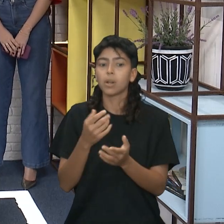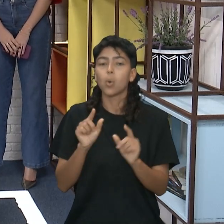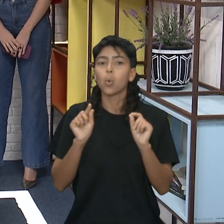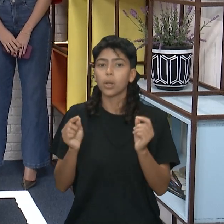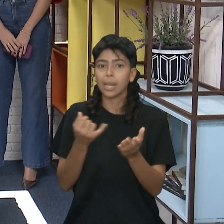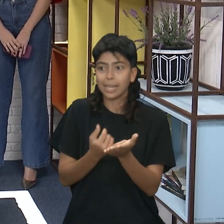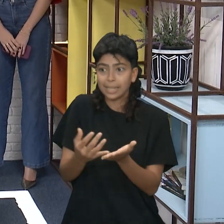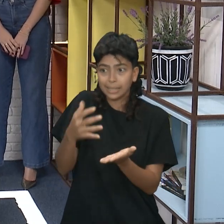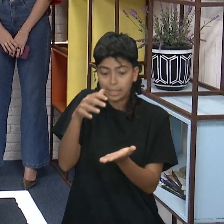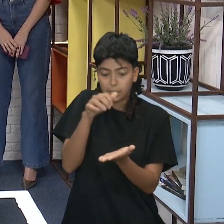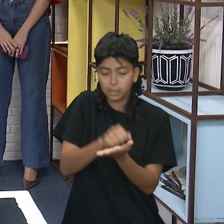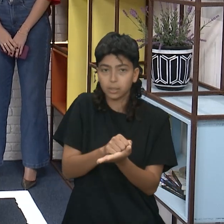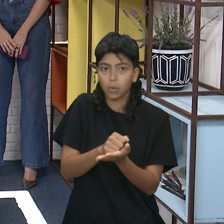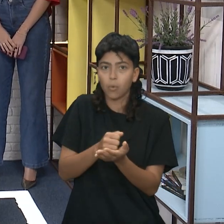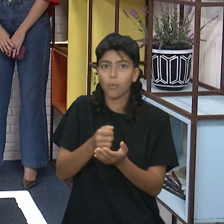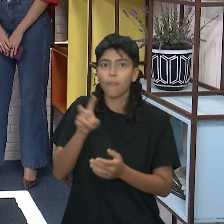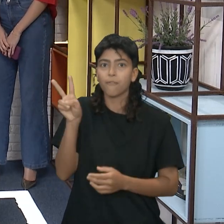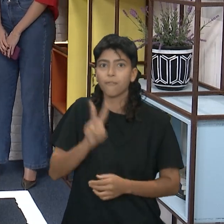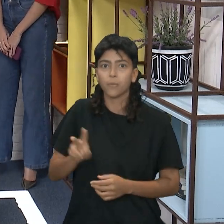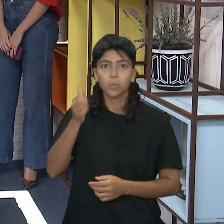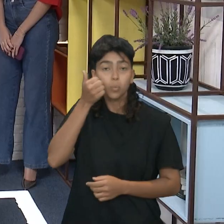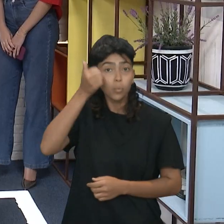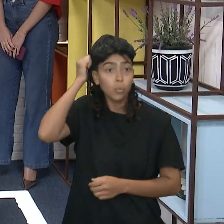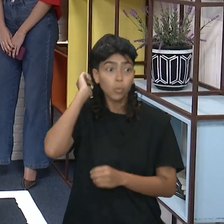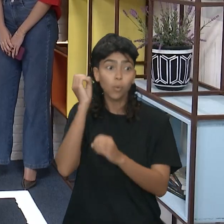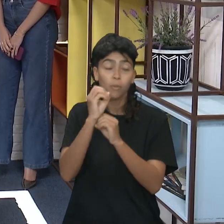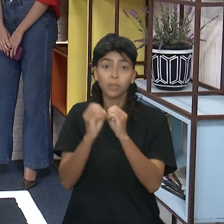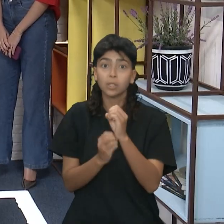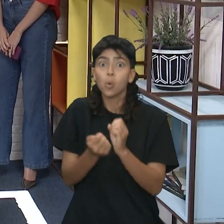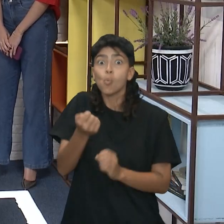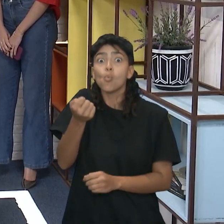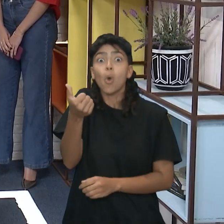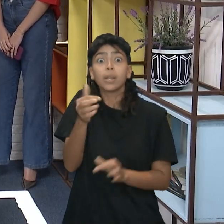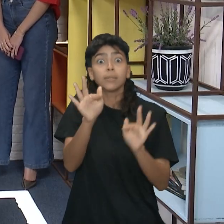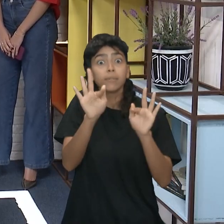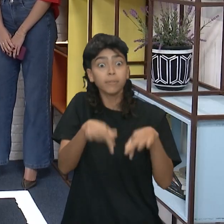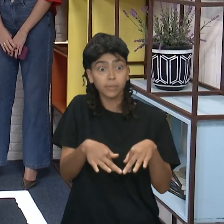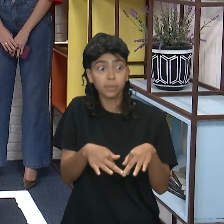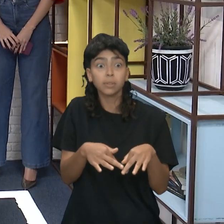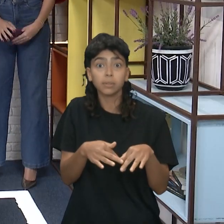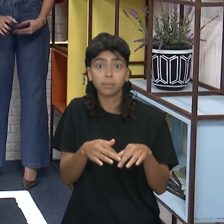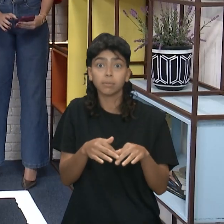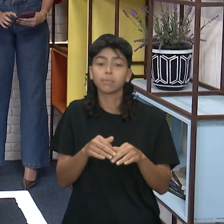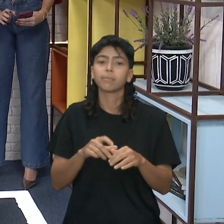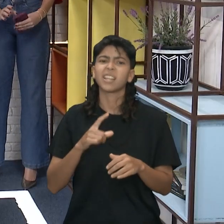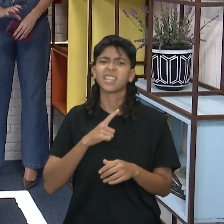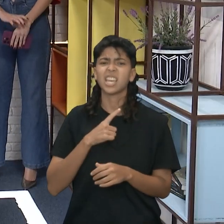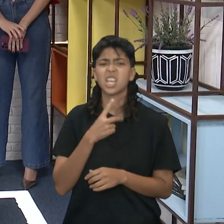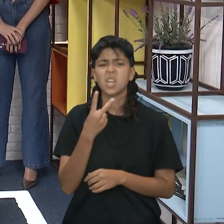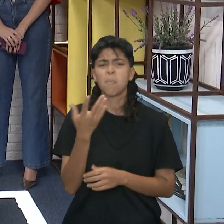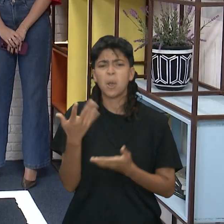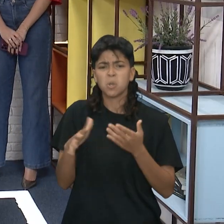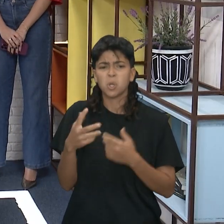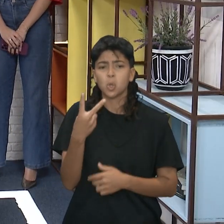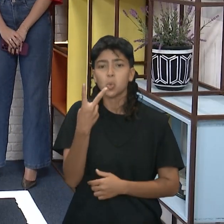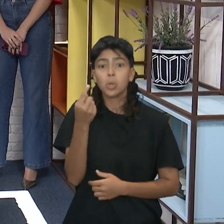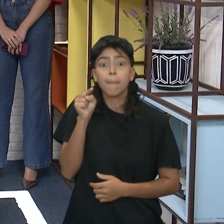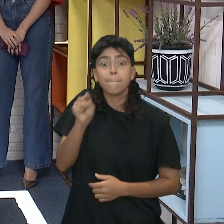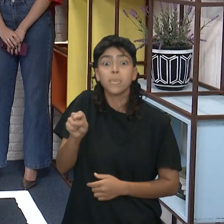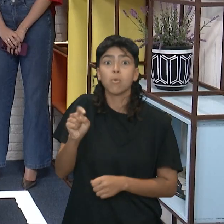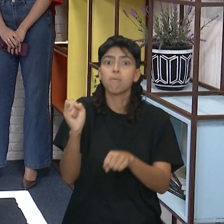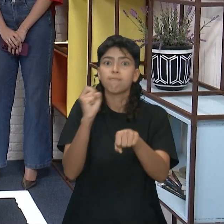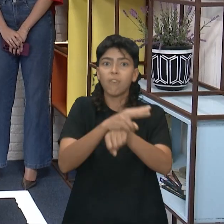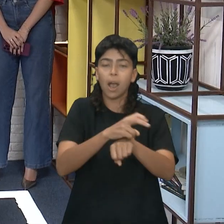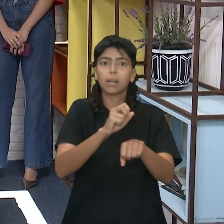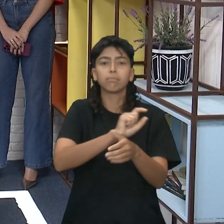as inscrições para o vestibular da UFG de 2026. São mais de 2.000 vagas em 75 cursos de